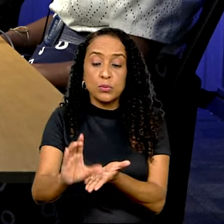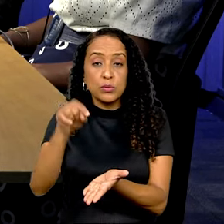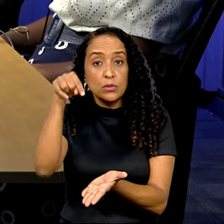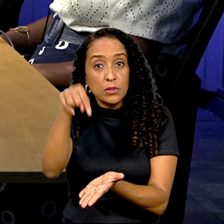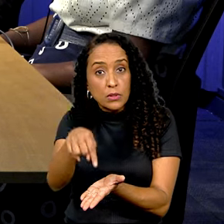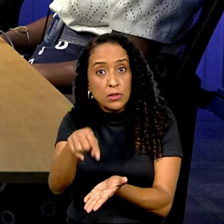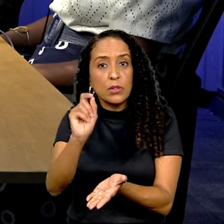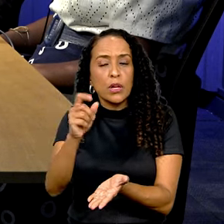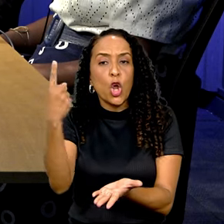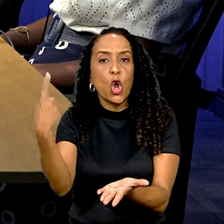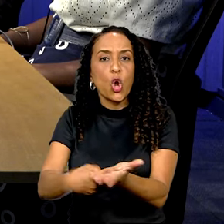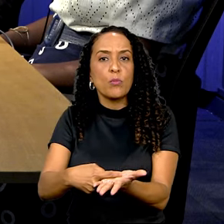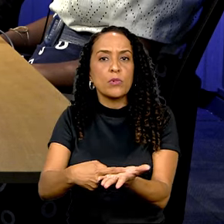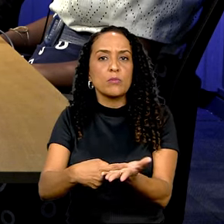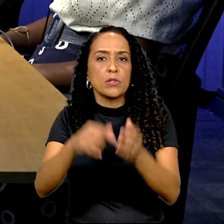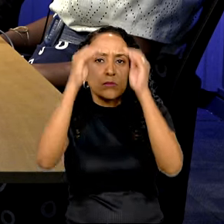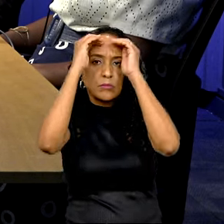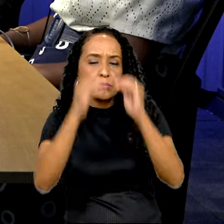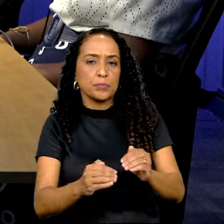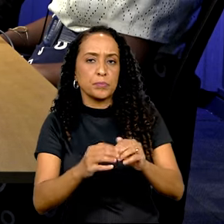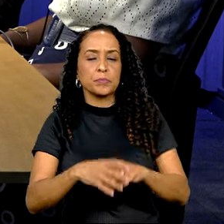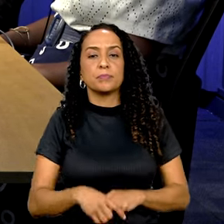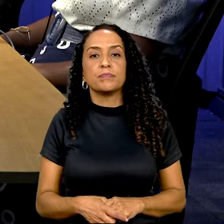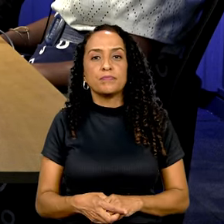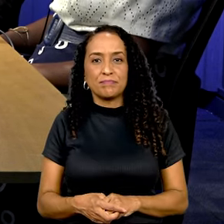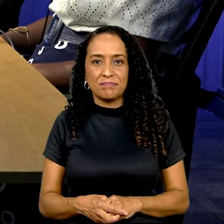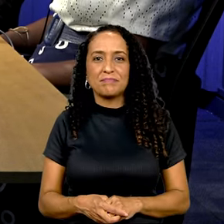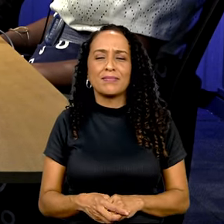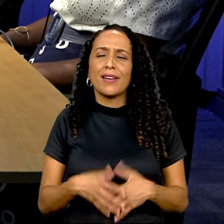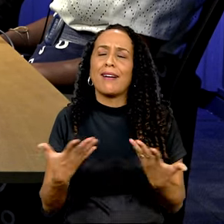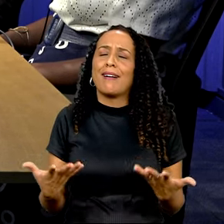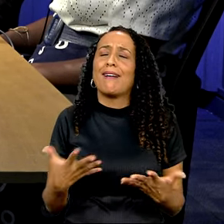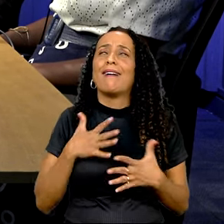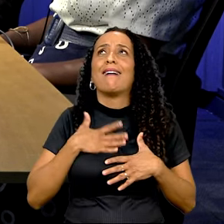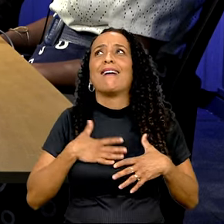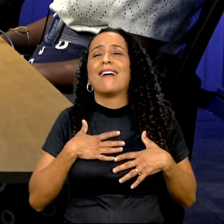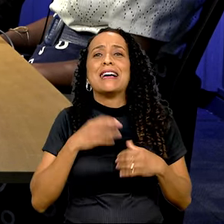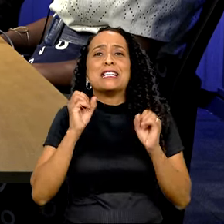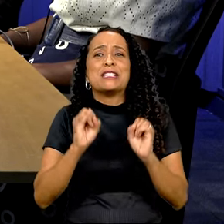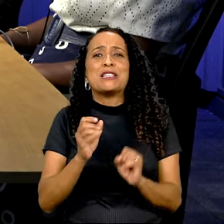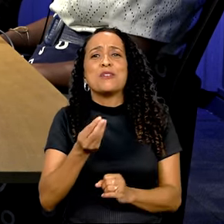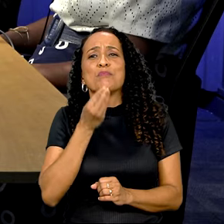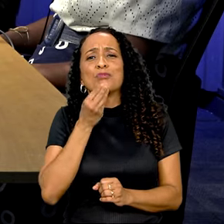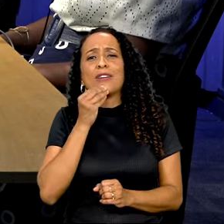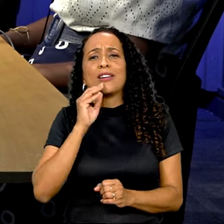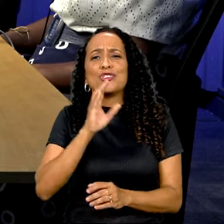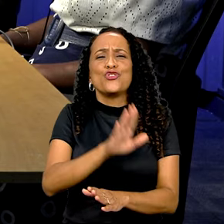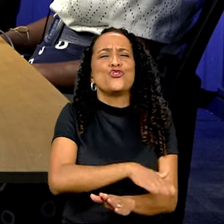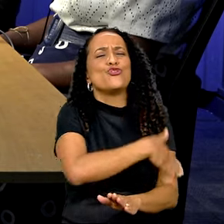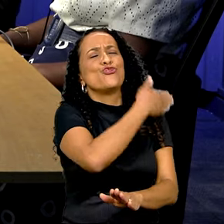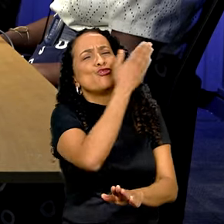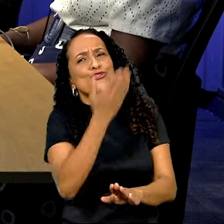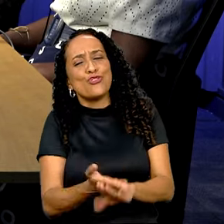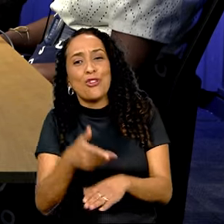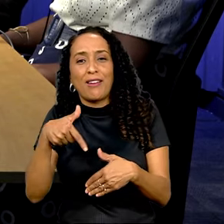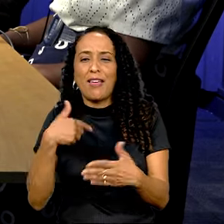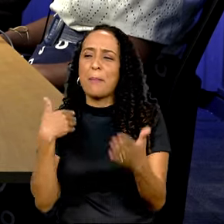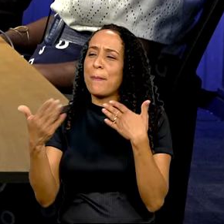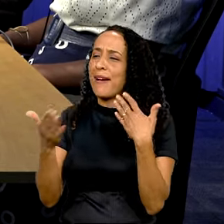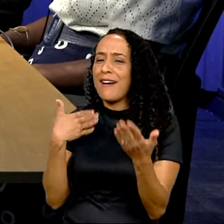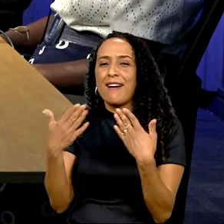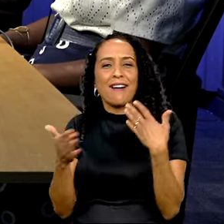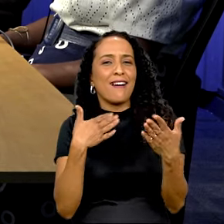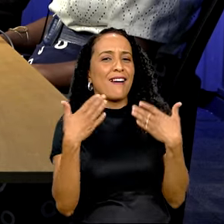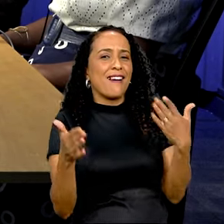sendo feito para que esses compromissos sejam honrados ai gente se eu pudesse eu ficaria aqui dia inteiro nessa